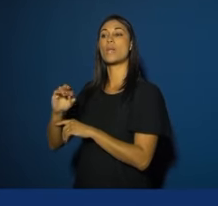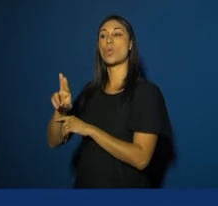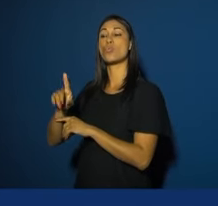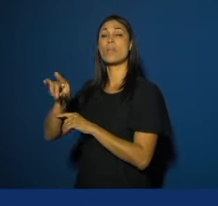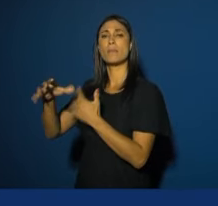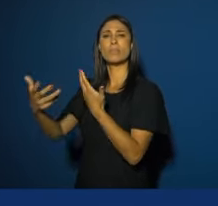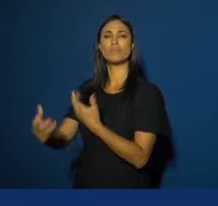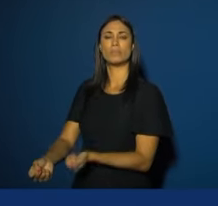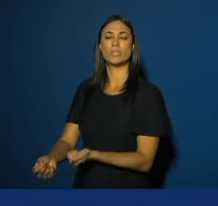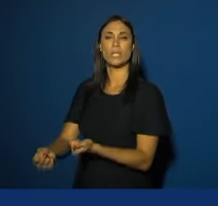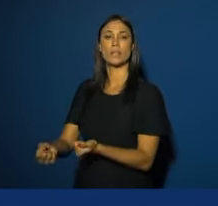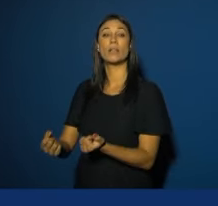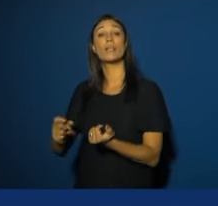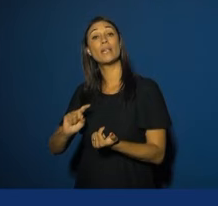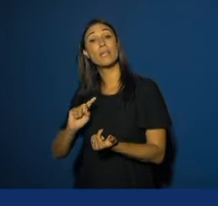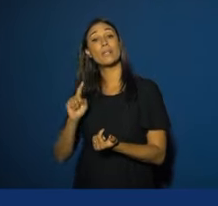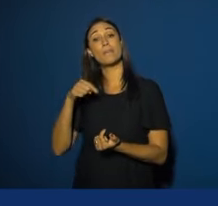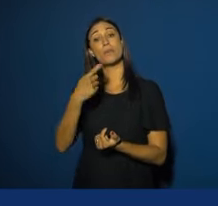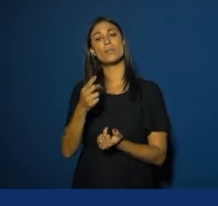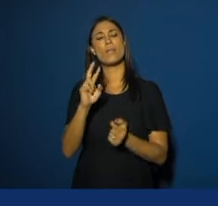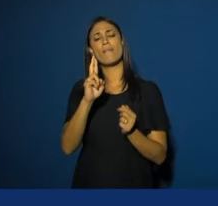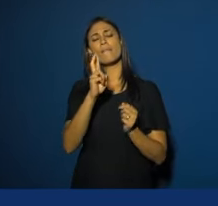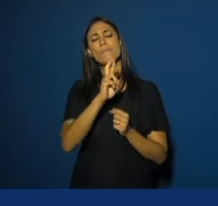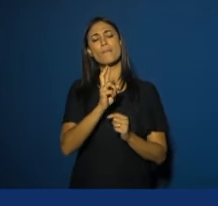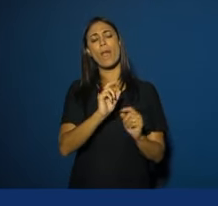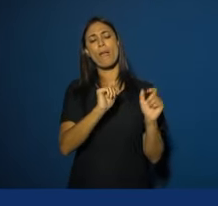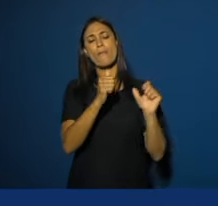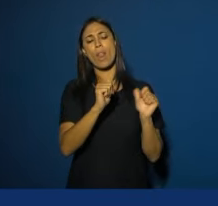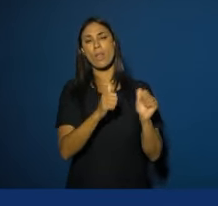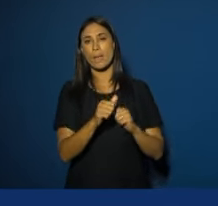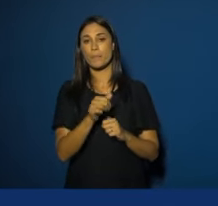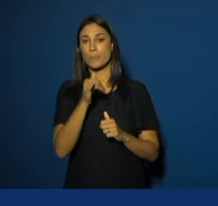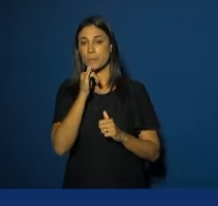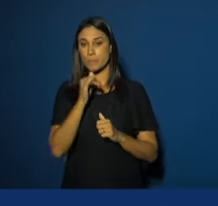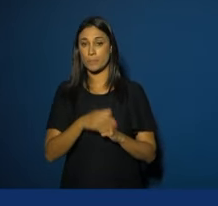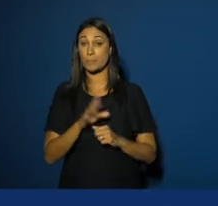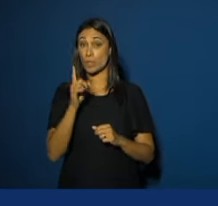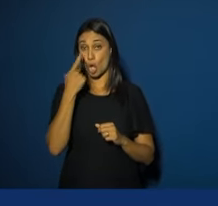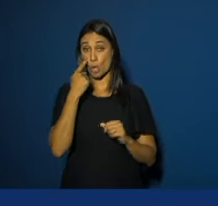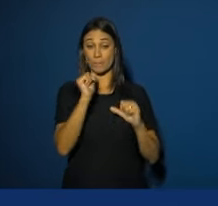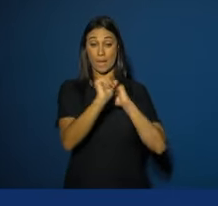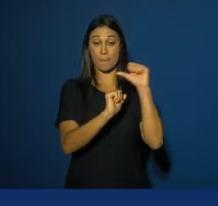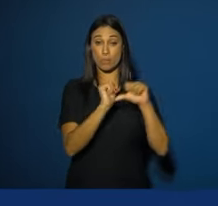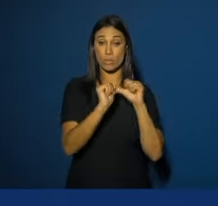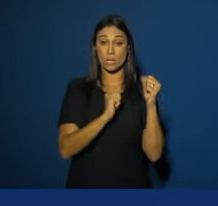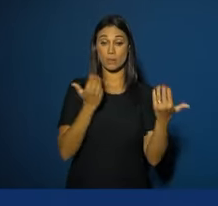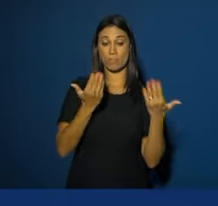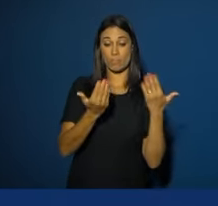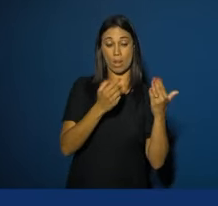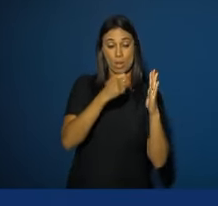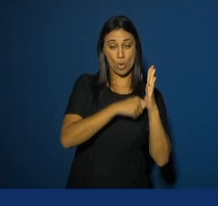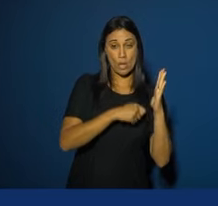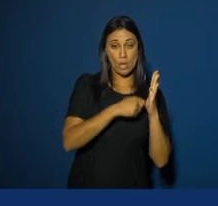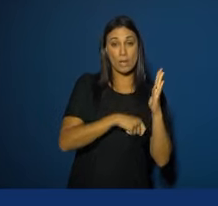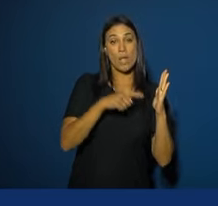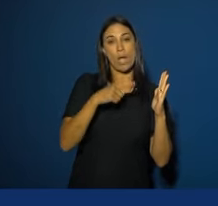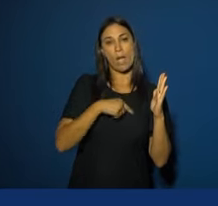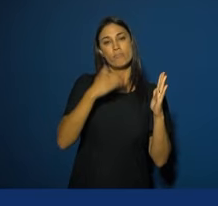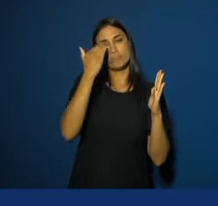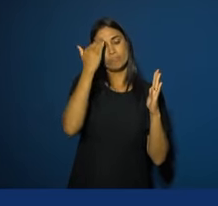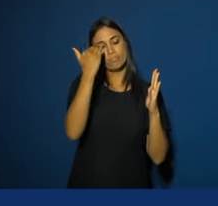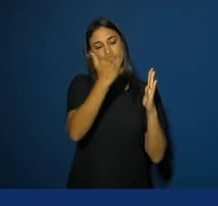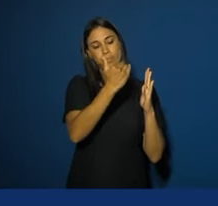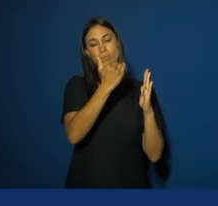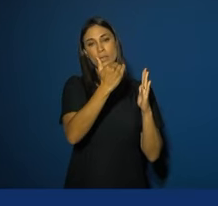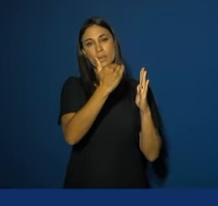admite também e depois a féria vantajosidade diz o seguinte a mudança dos parâmetros desse contrato consensualmente